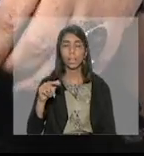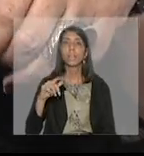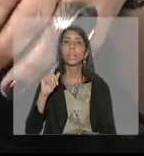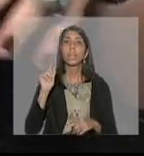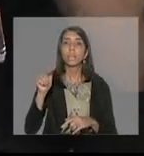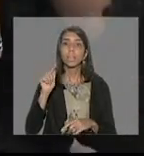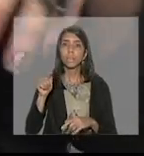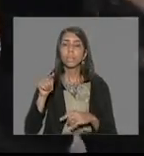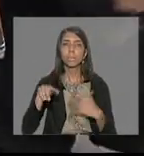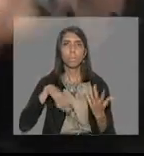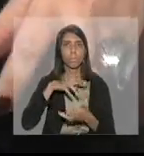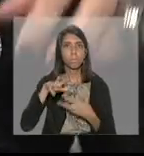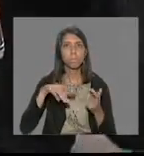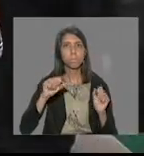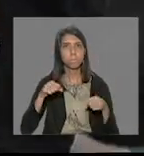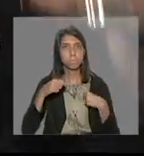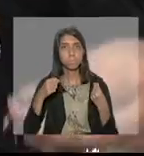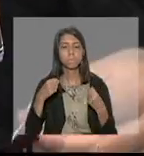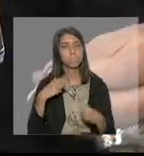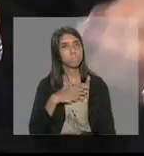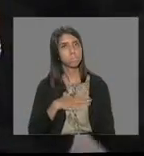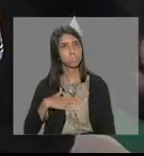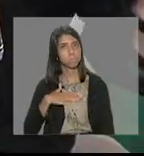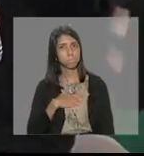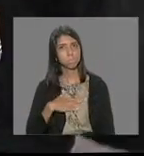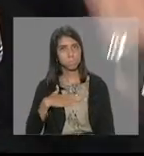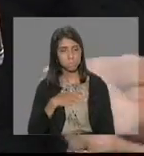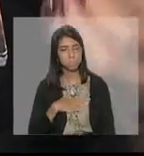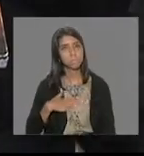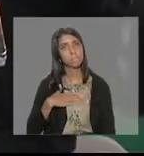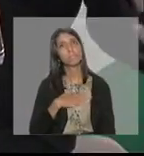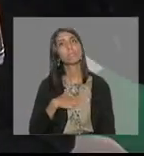aí, a partir desse movimento, os prazeres